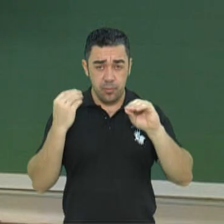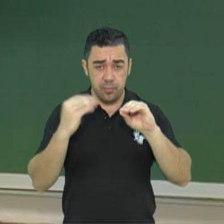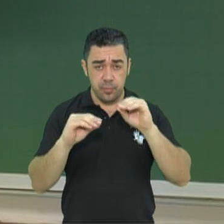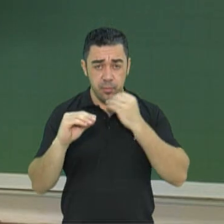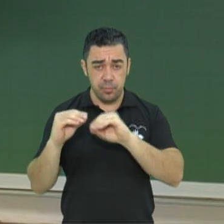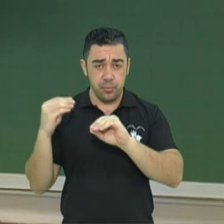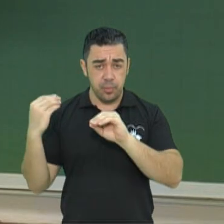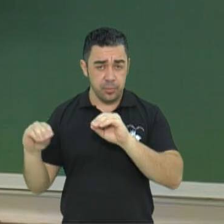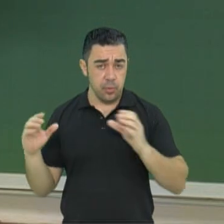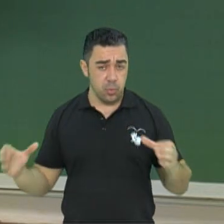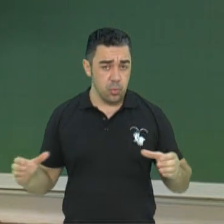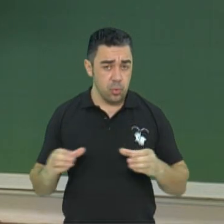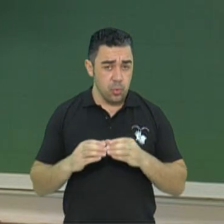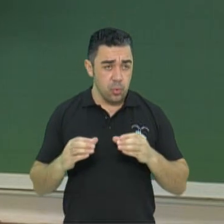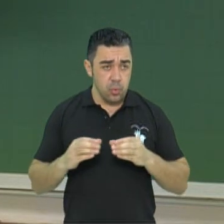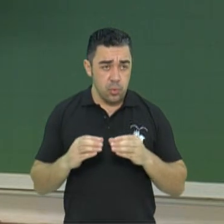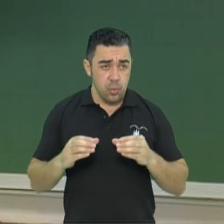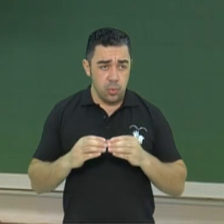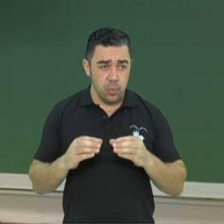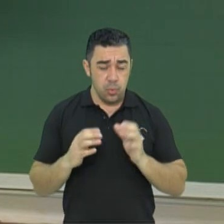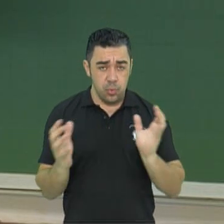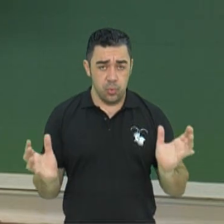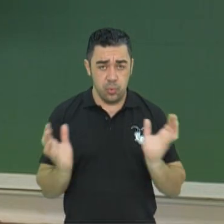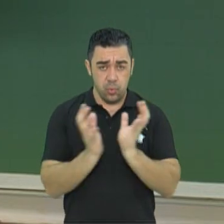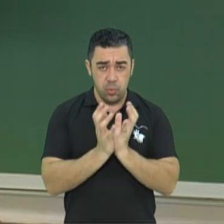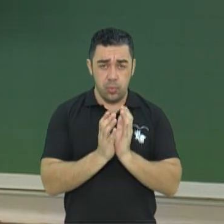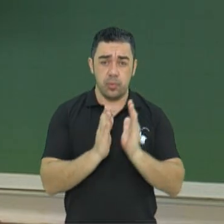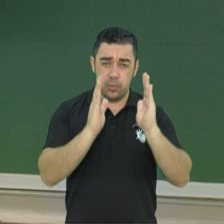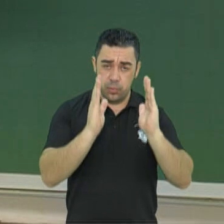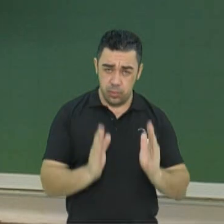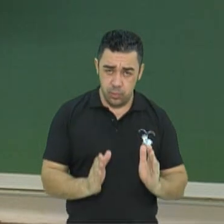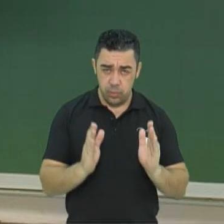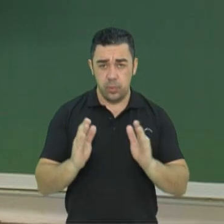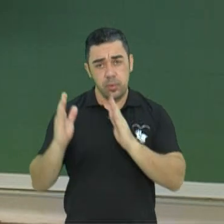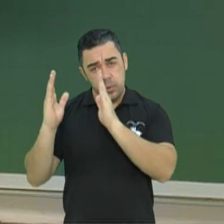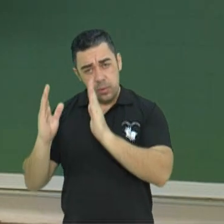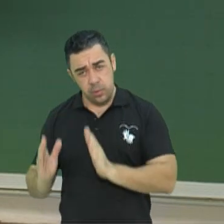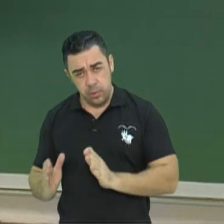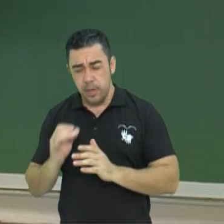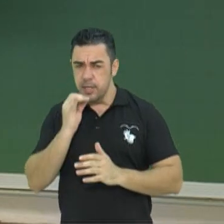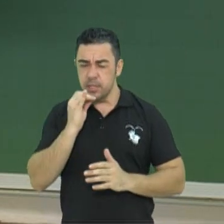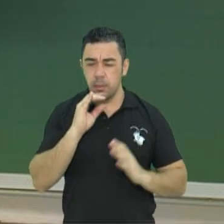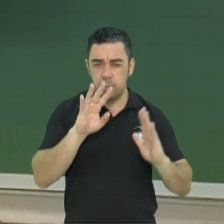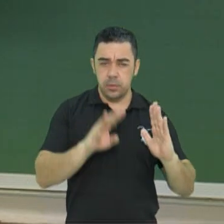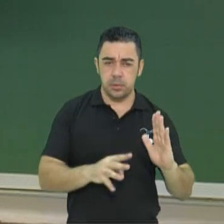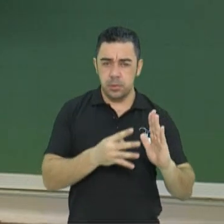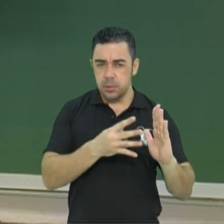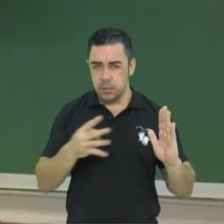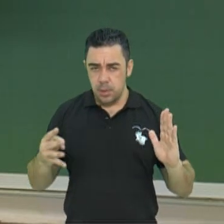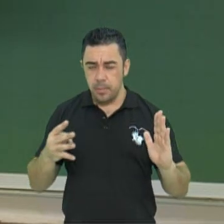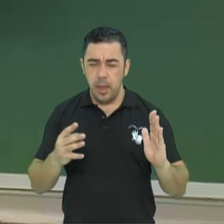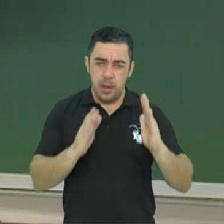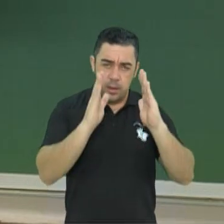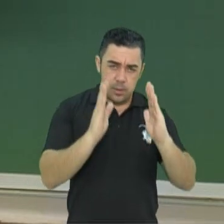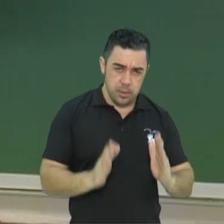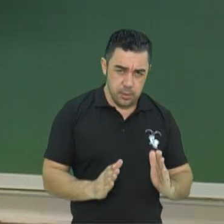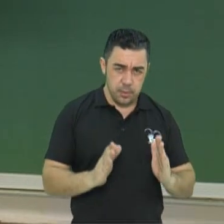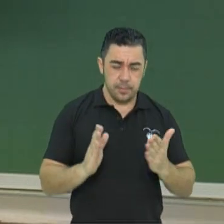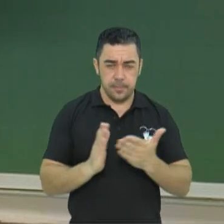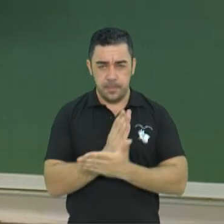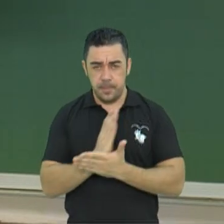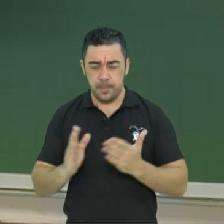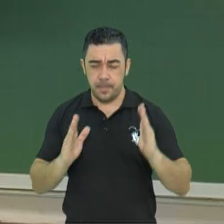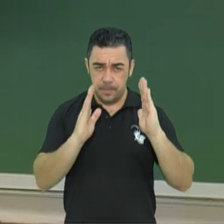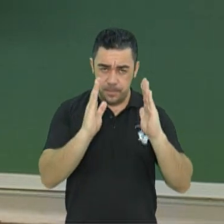vai também agrupar, colocar em grupos, certo? Faz uma espécie de tabelinha aí no seu caderninho, divide em